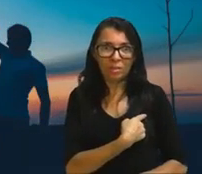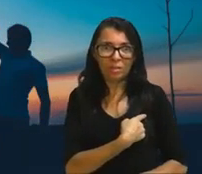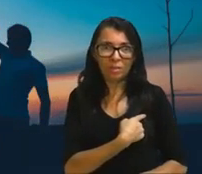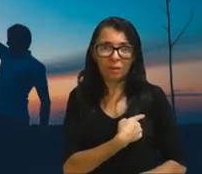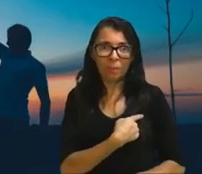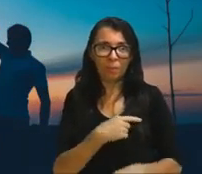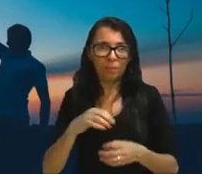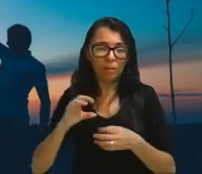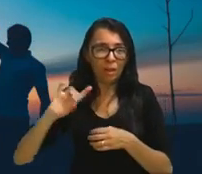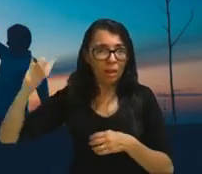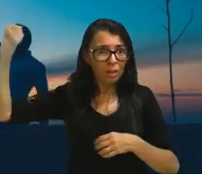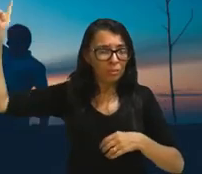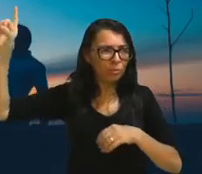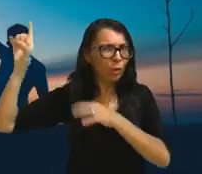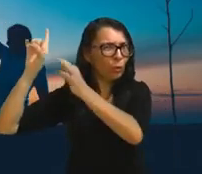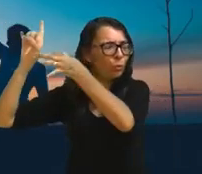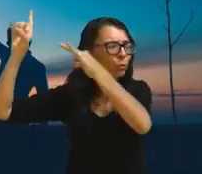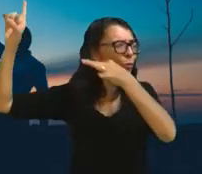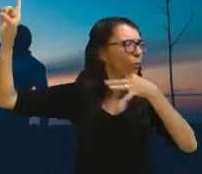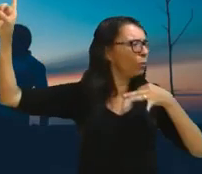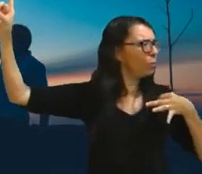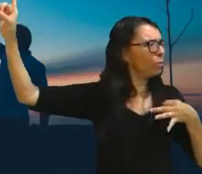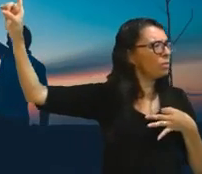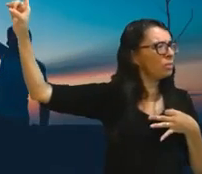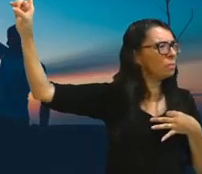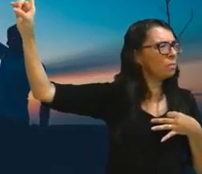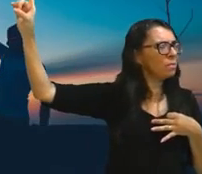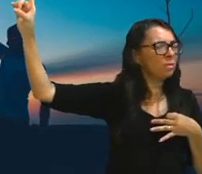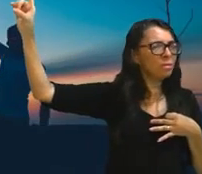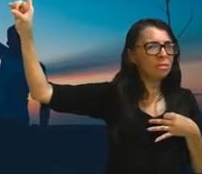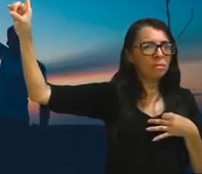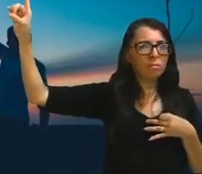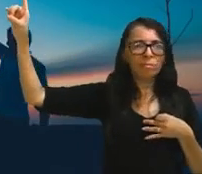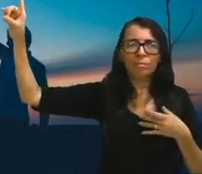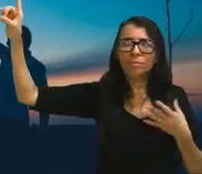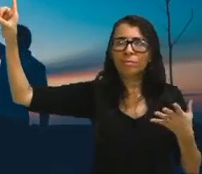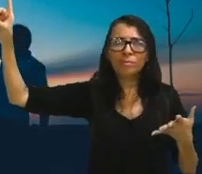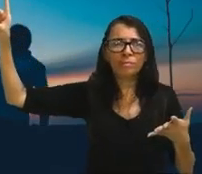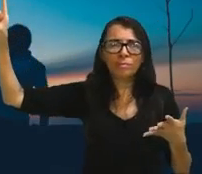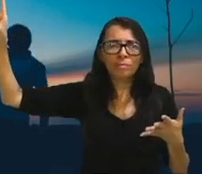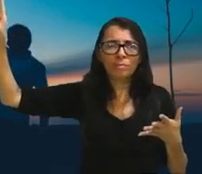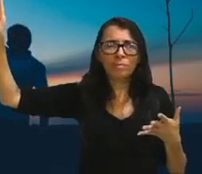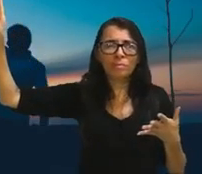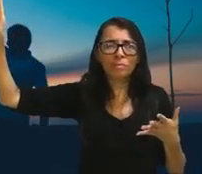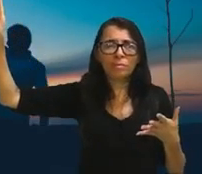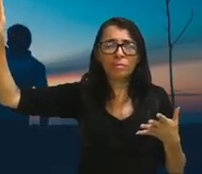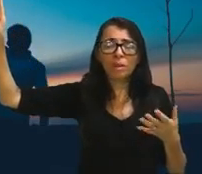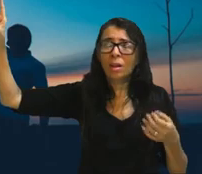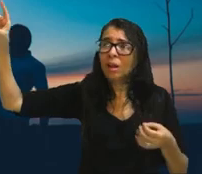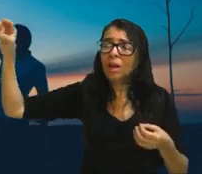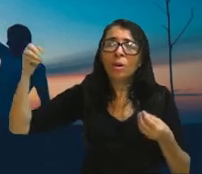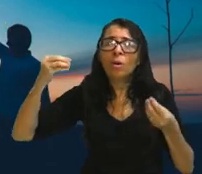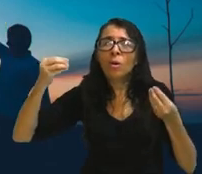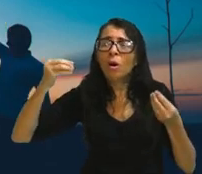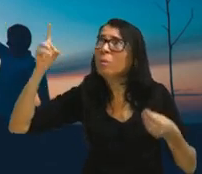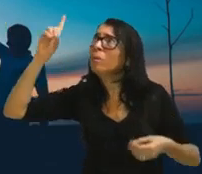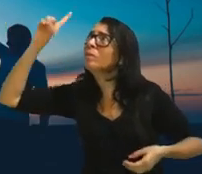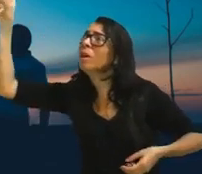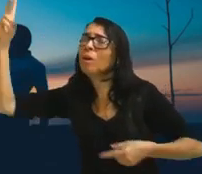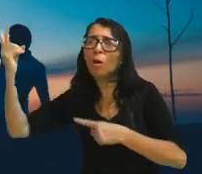que cuida, é o Deus cuidador, é o Deus que nos protege, é em vão nós investimos em